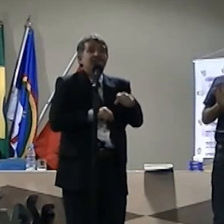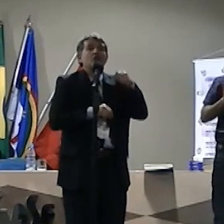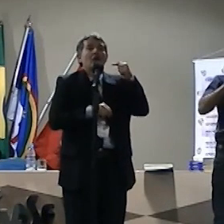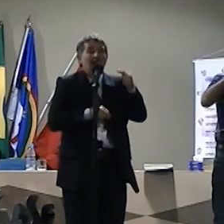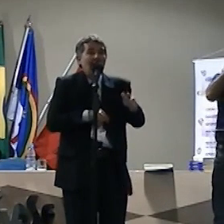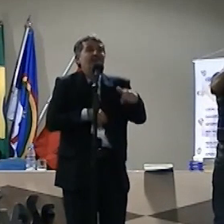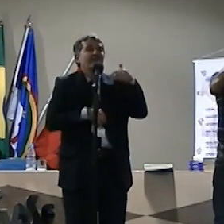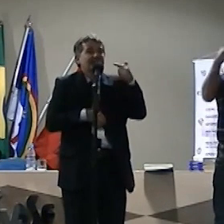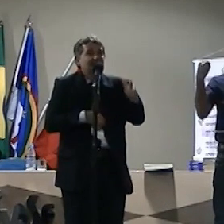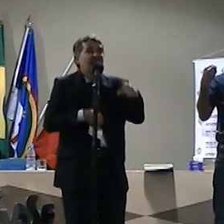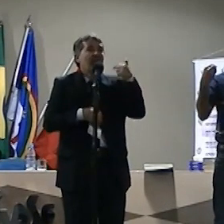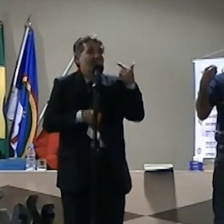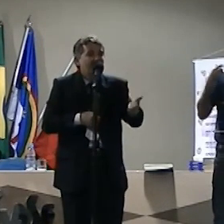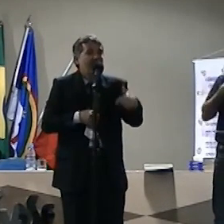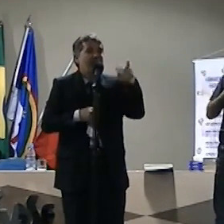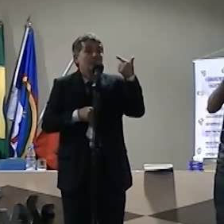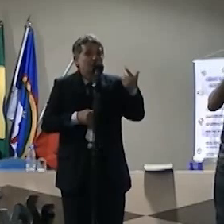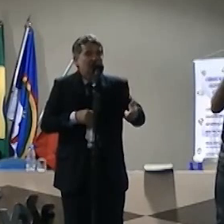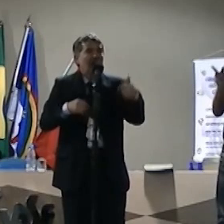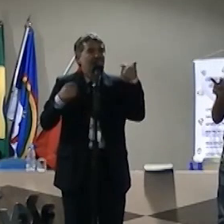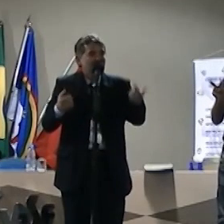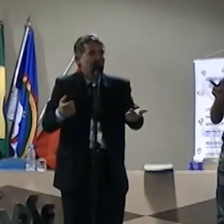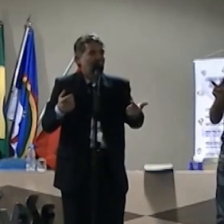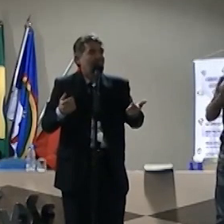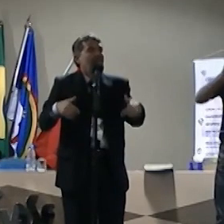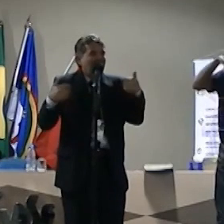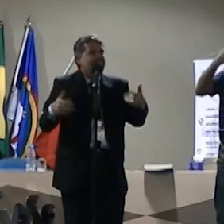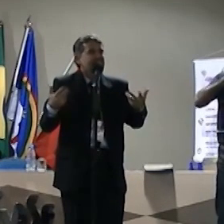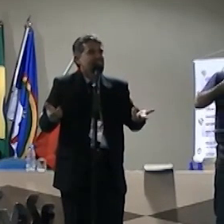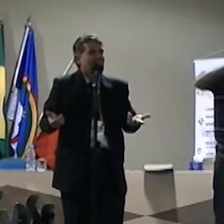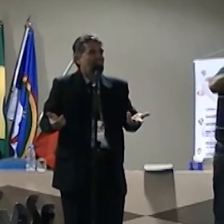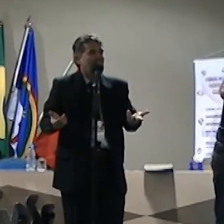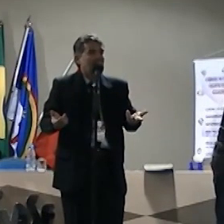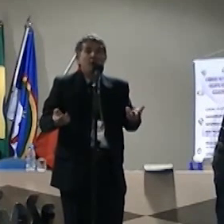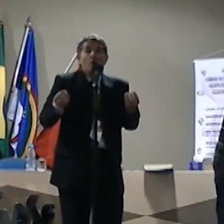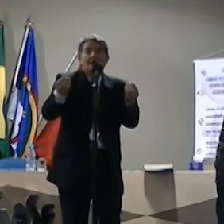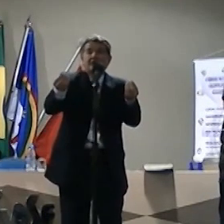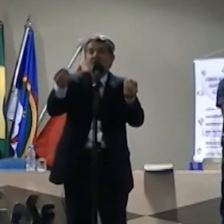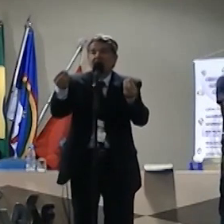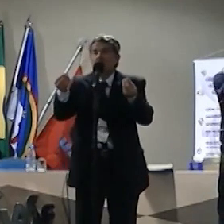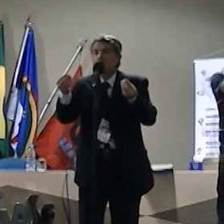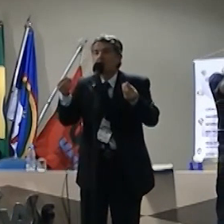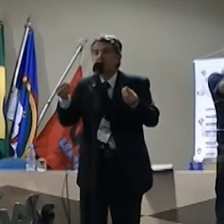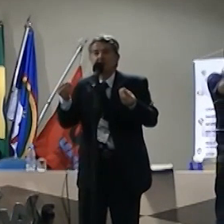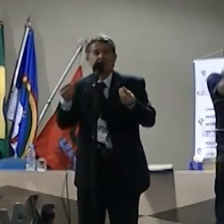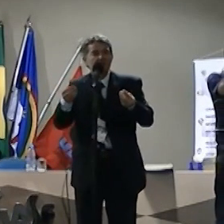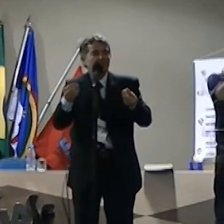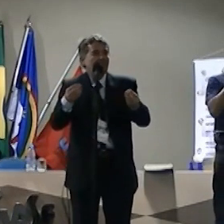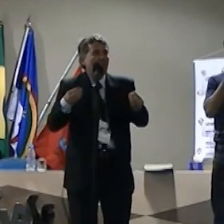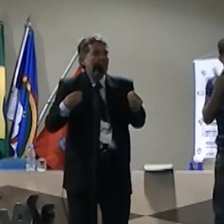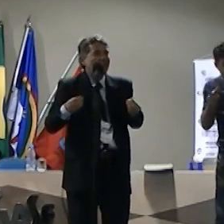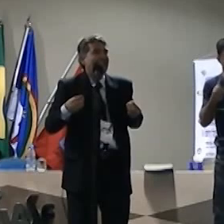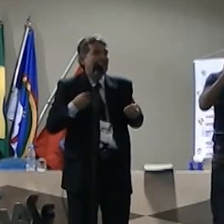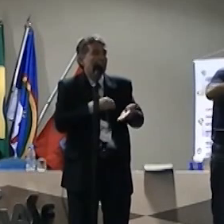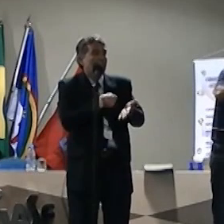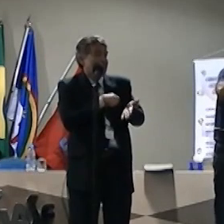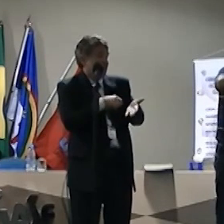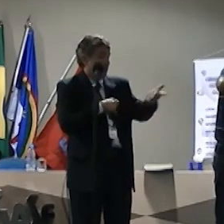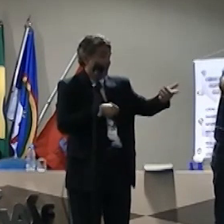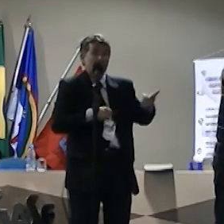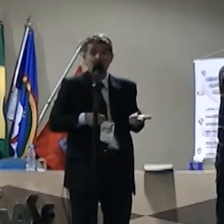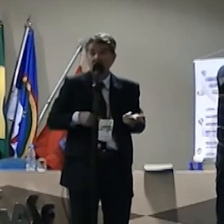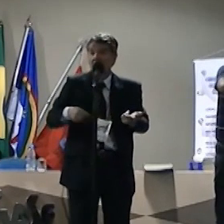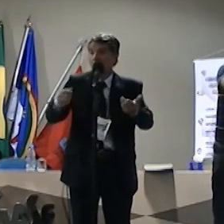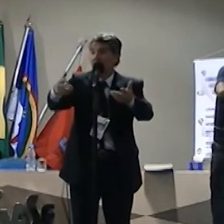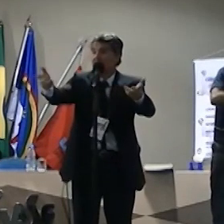Então você tem que olhar, fazer, ver, buscar, investigar. É assim que se aprende. Quantas vezes nós não tivemos aqui o nosso caderninho para fazer